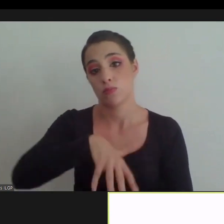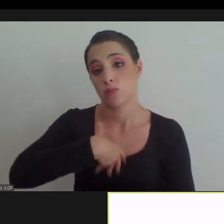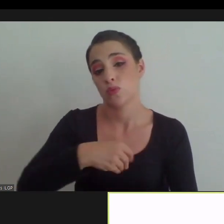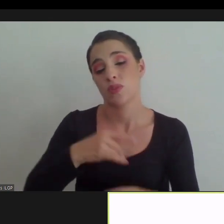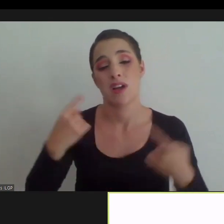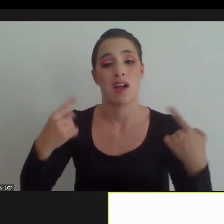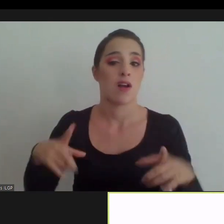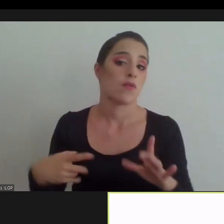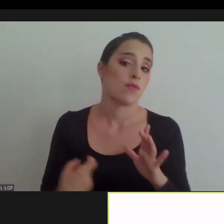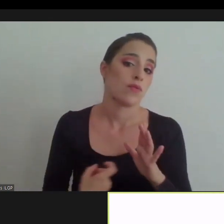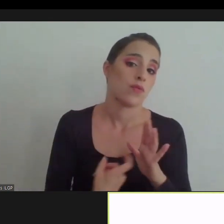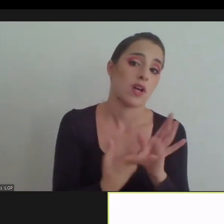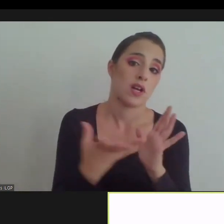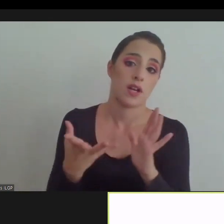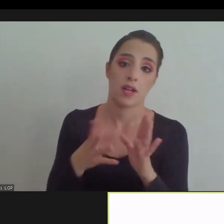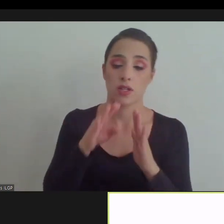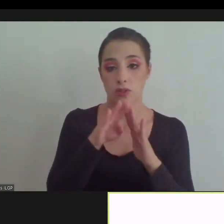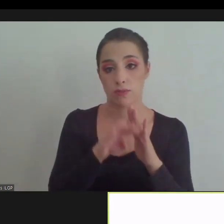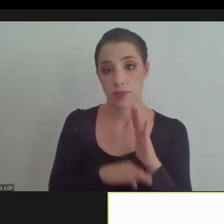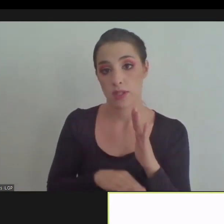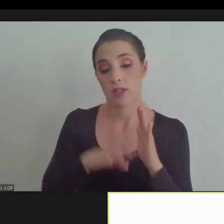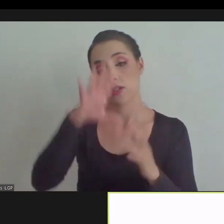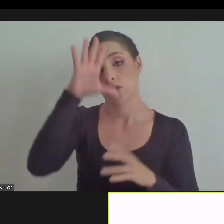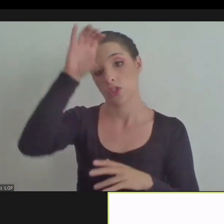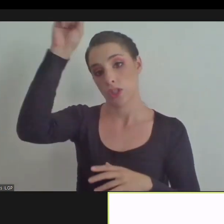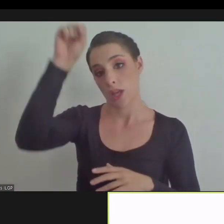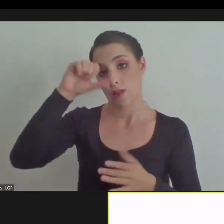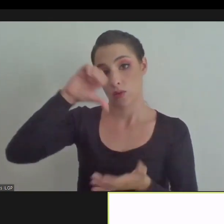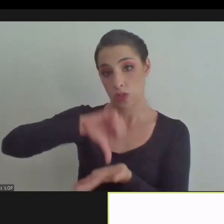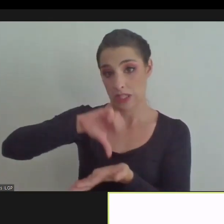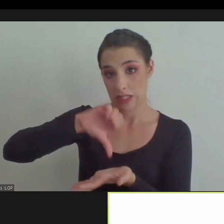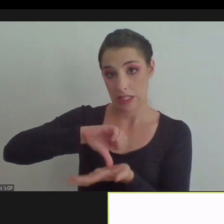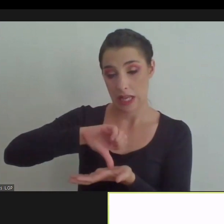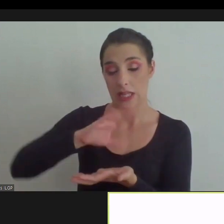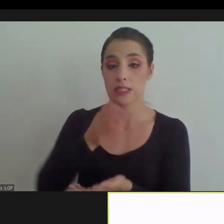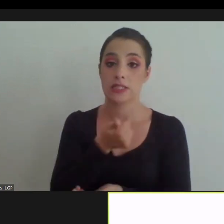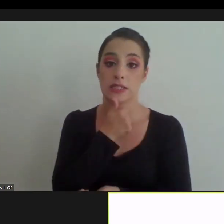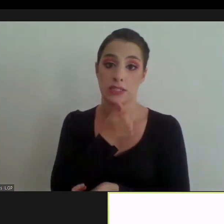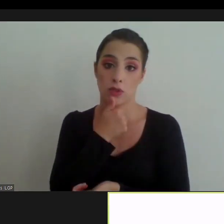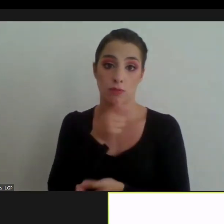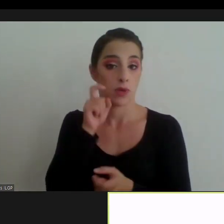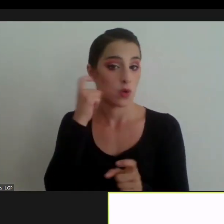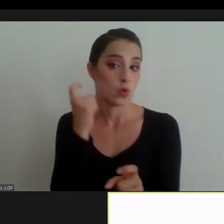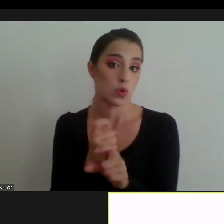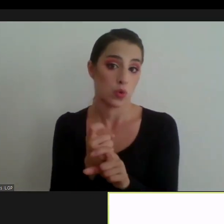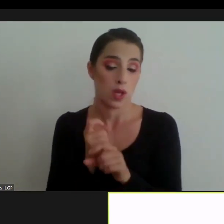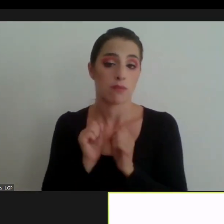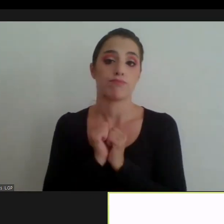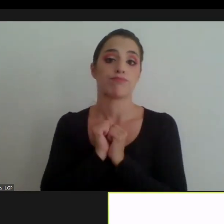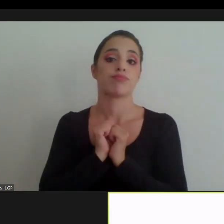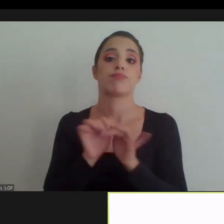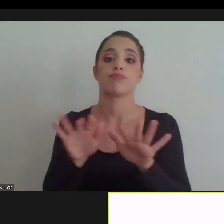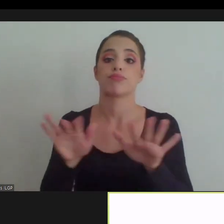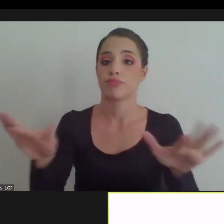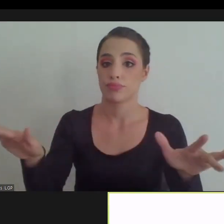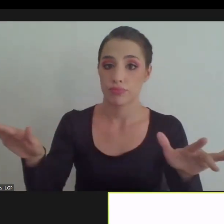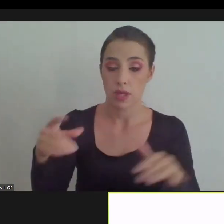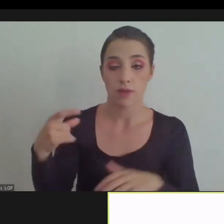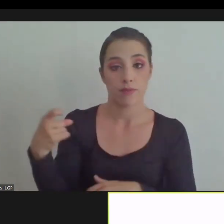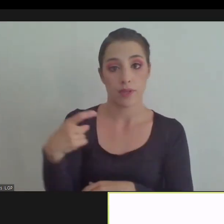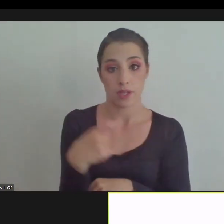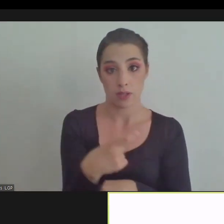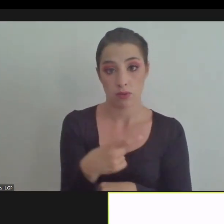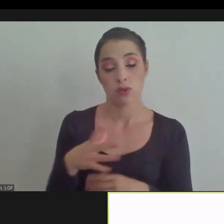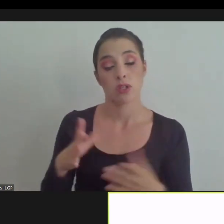diversas medidas adotadas pelo Estado a nível central para controlar a propagação do vírus. E